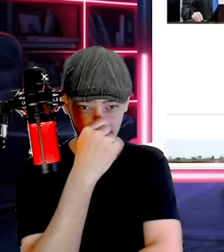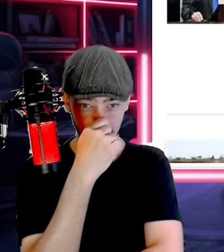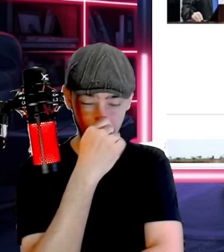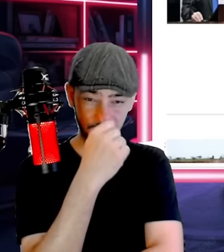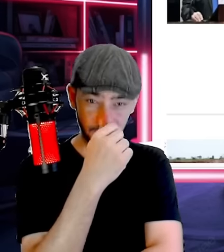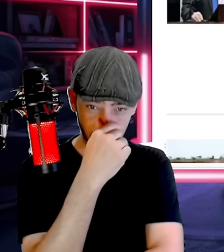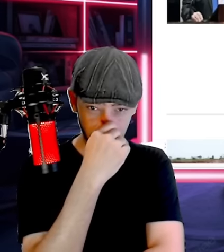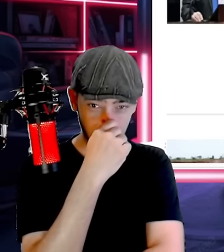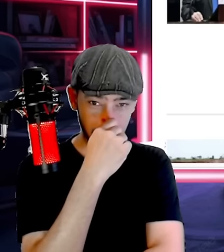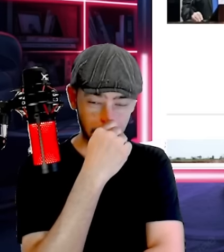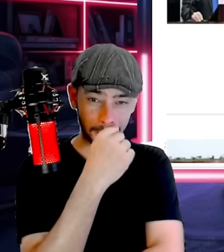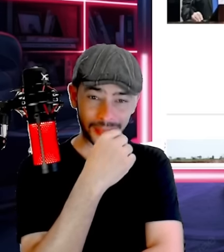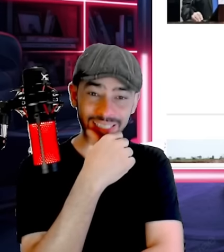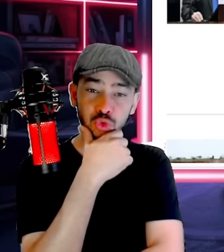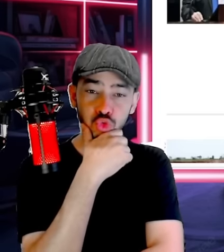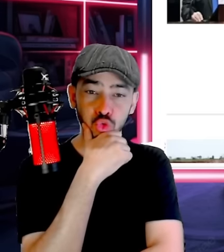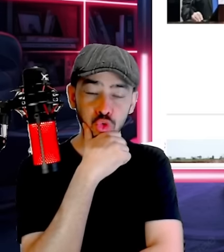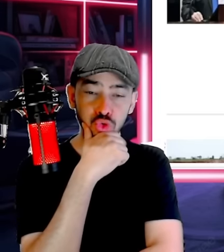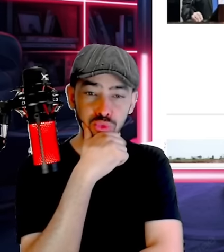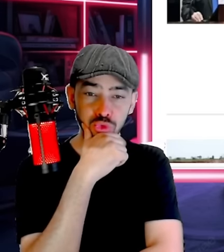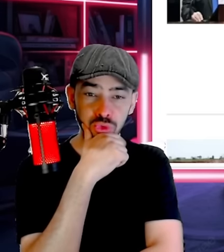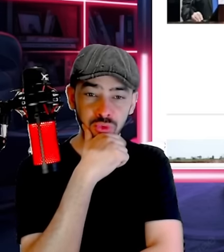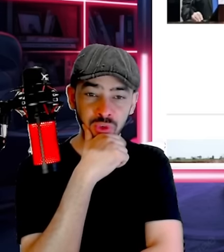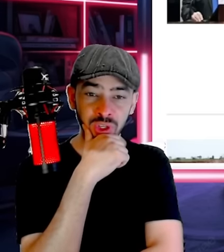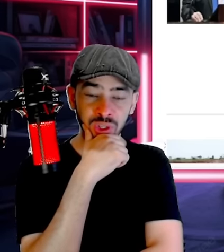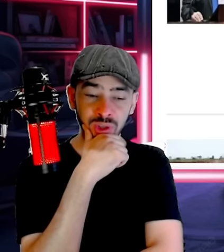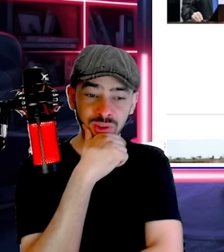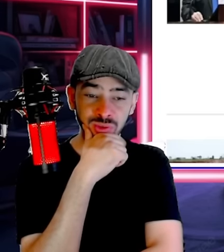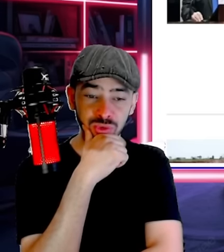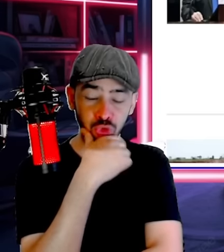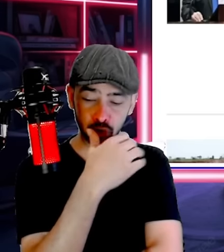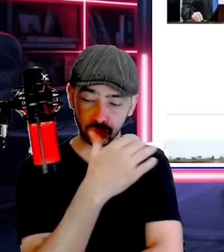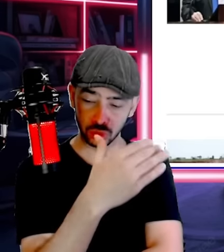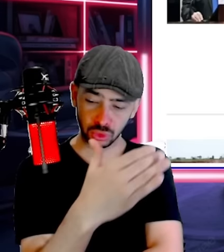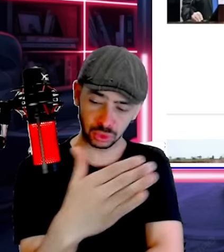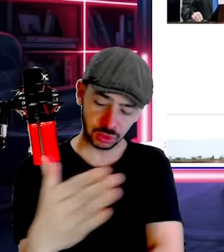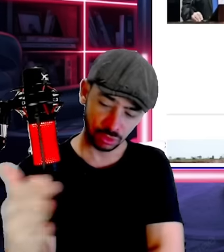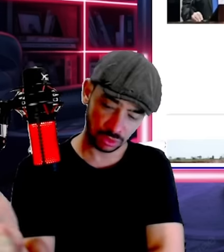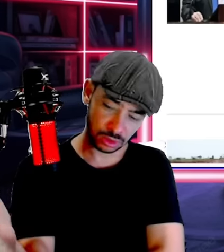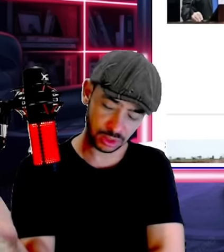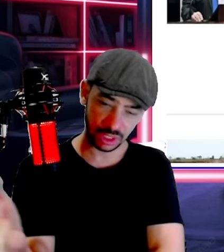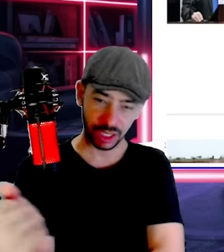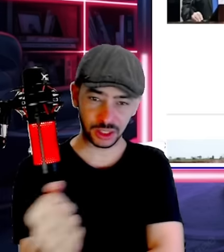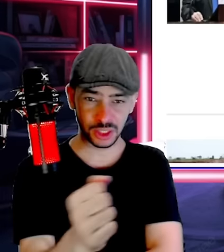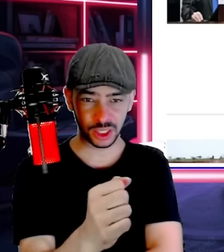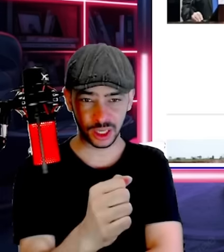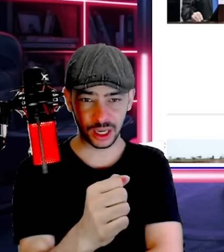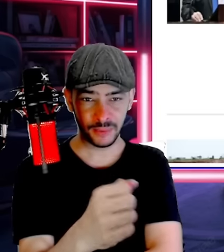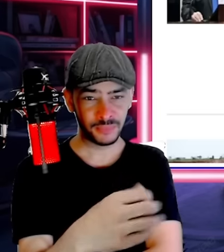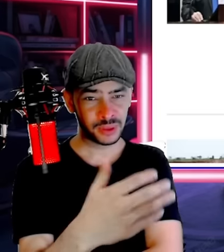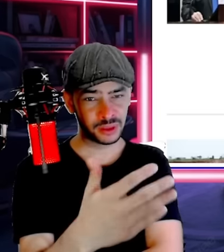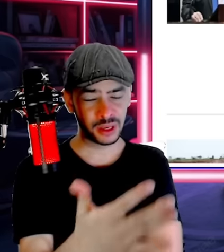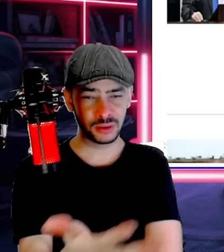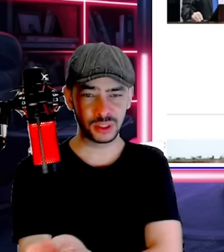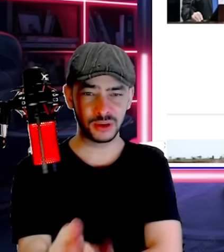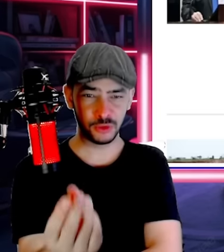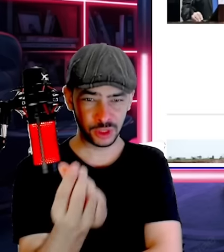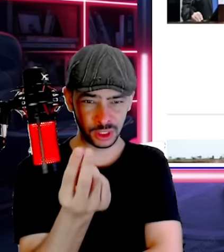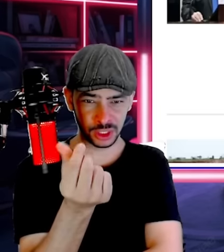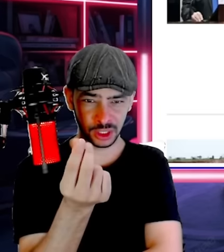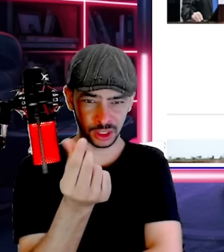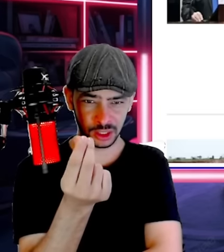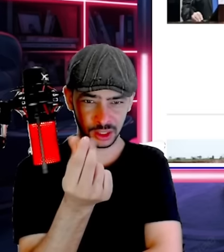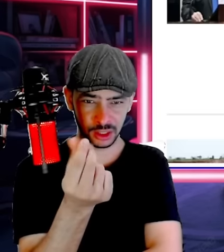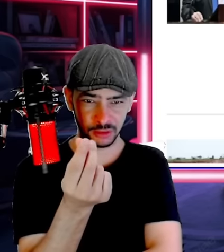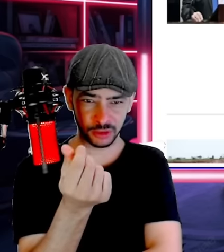explícito aí para todo mundo ver né todo mundo consegue enxergar tem os que